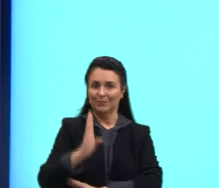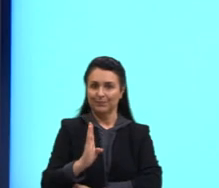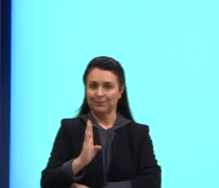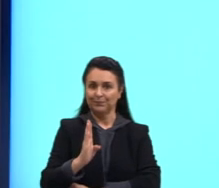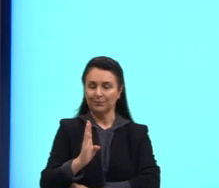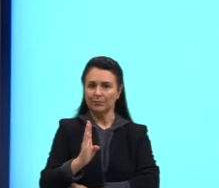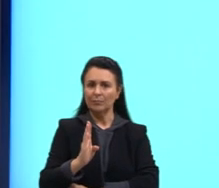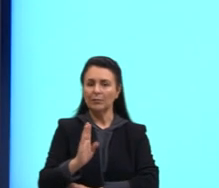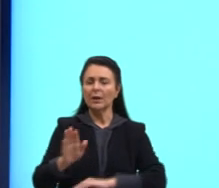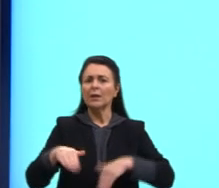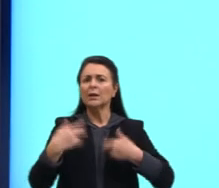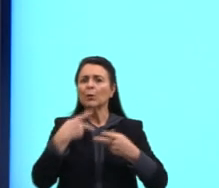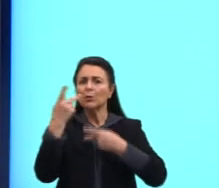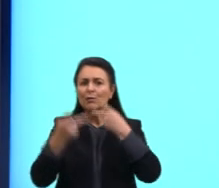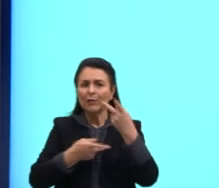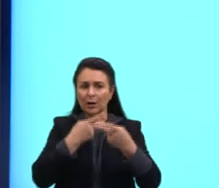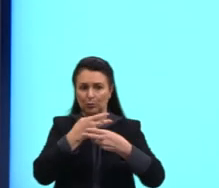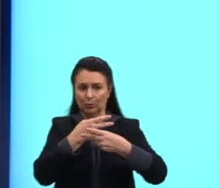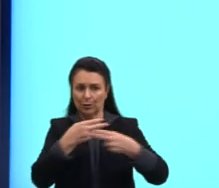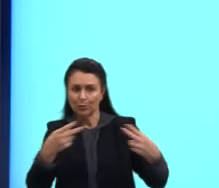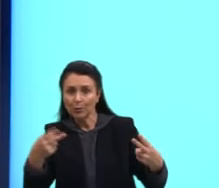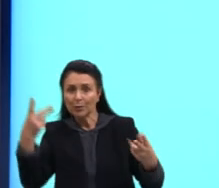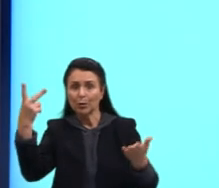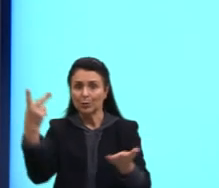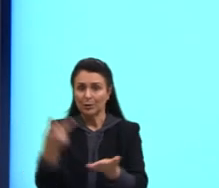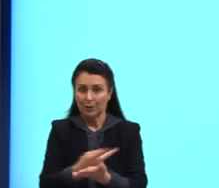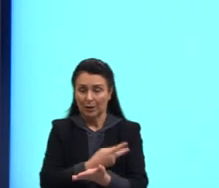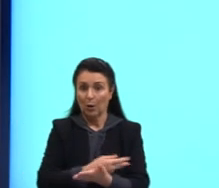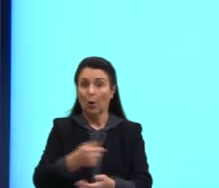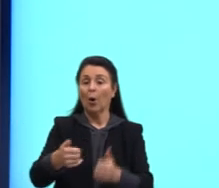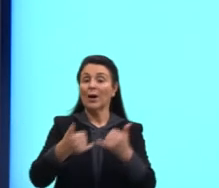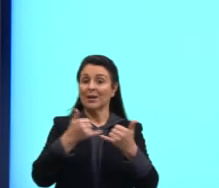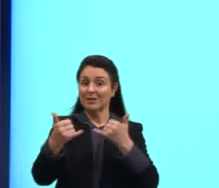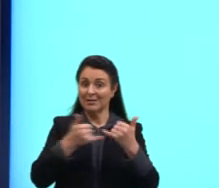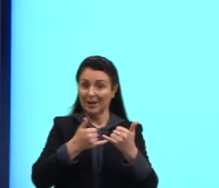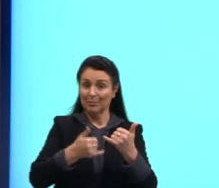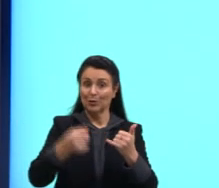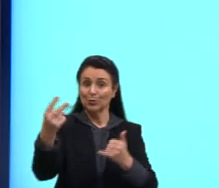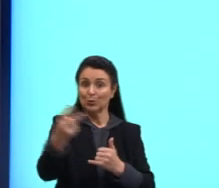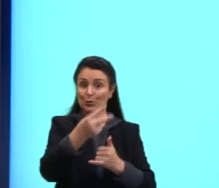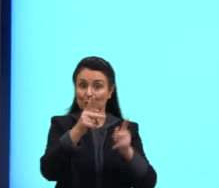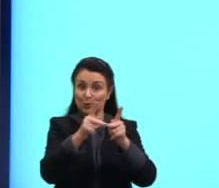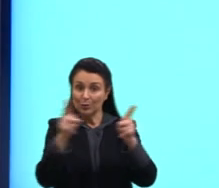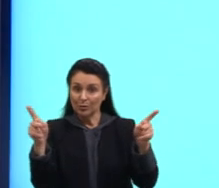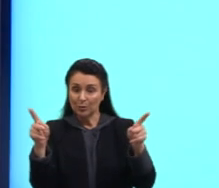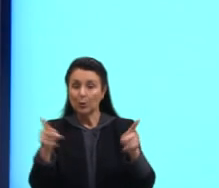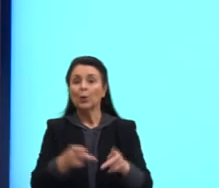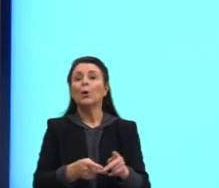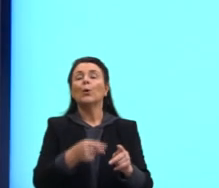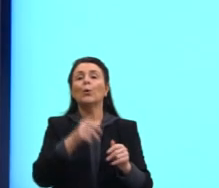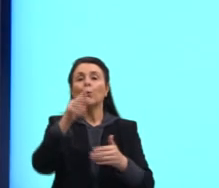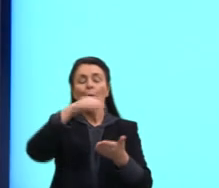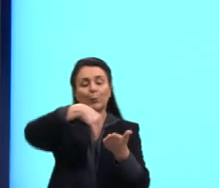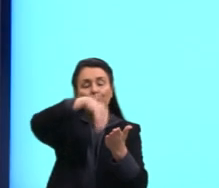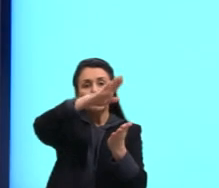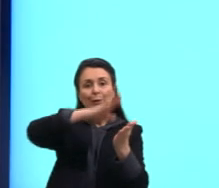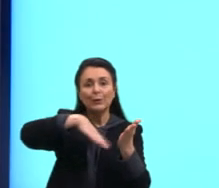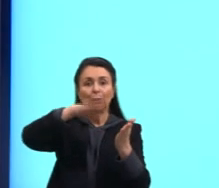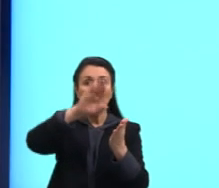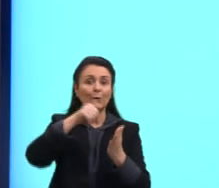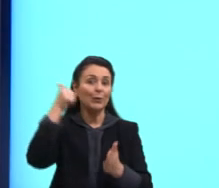falando que esse ocorrido né ela deu um exemplo aqui no segundo período sob essa Ótica o pintor Holandês Vincent Van